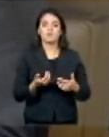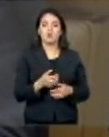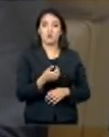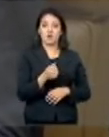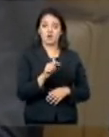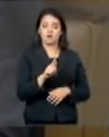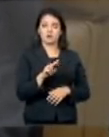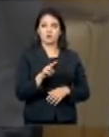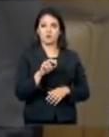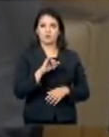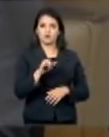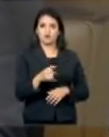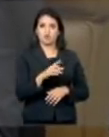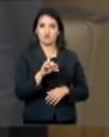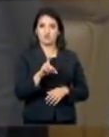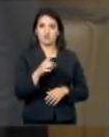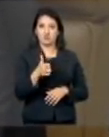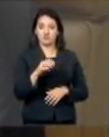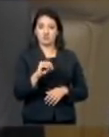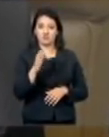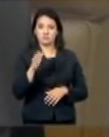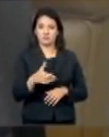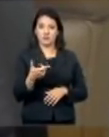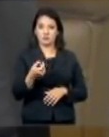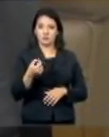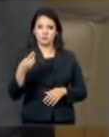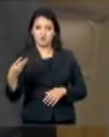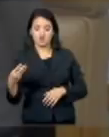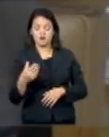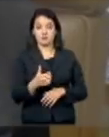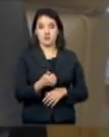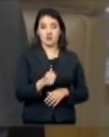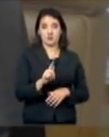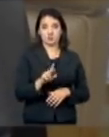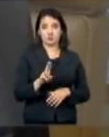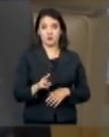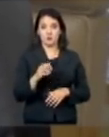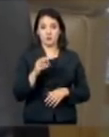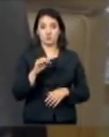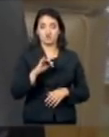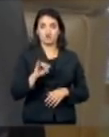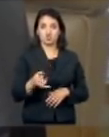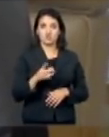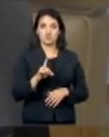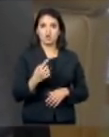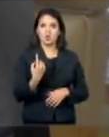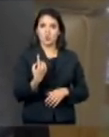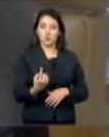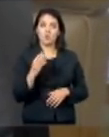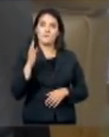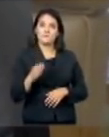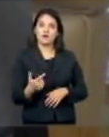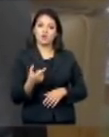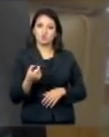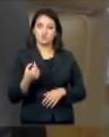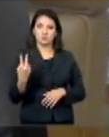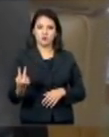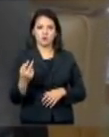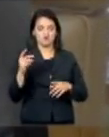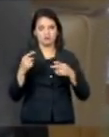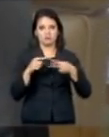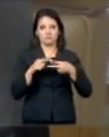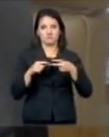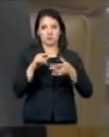10/2010 3 e ageu jd um bar 2002 não se enquadra em uma definição